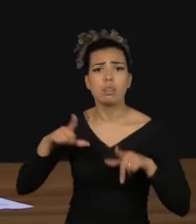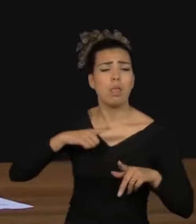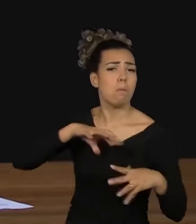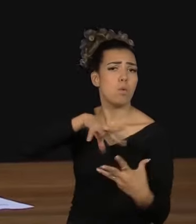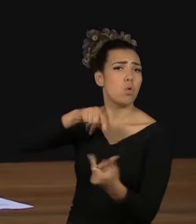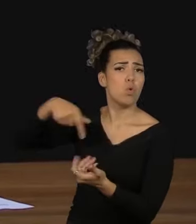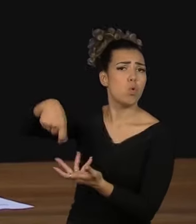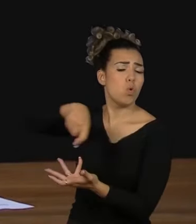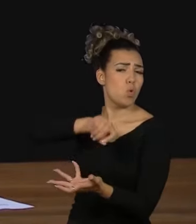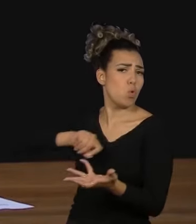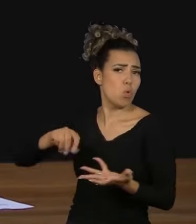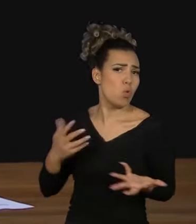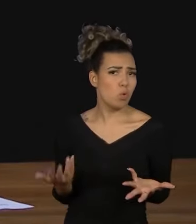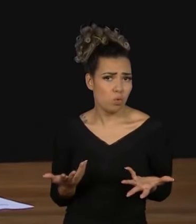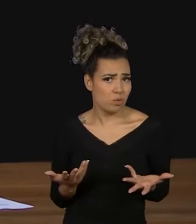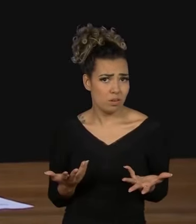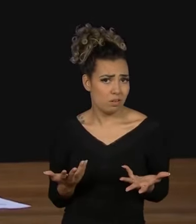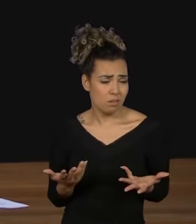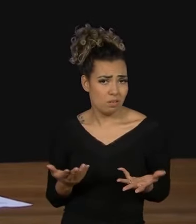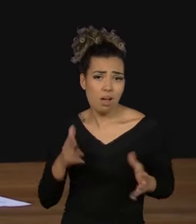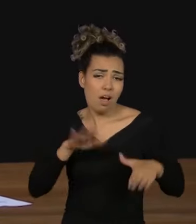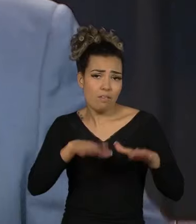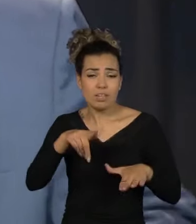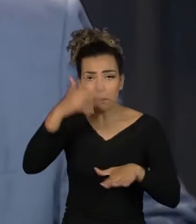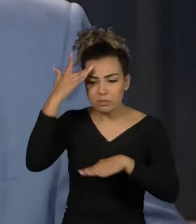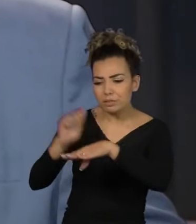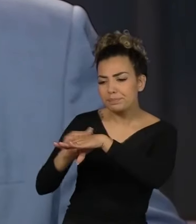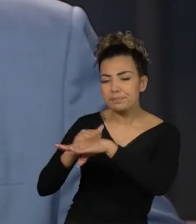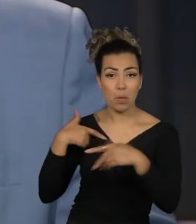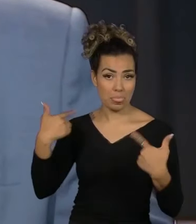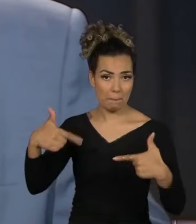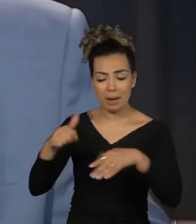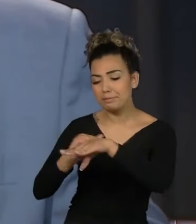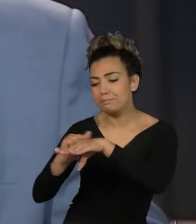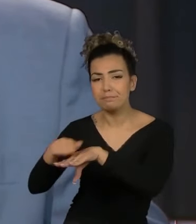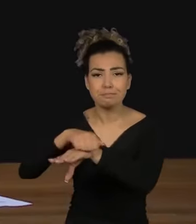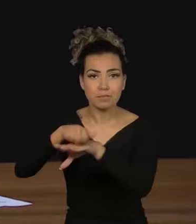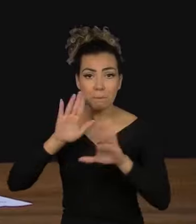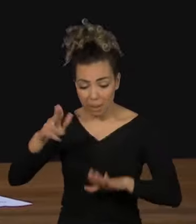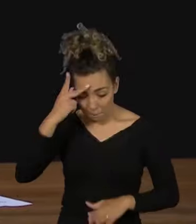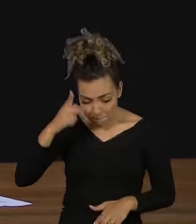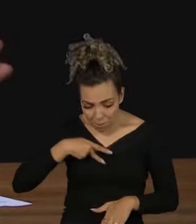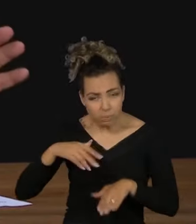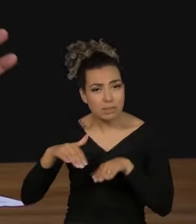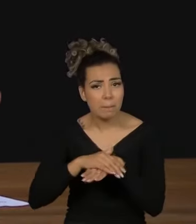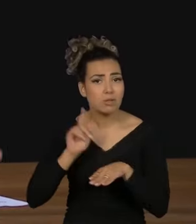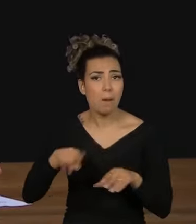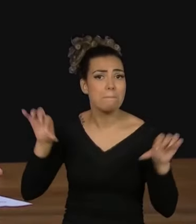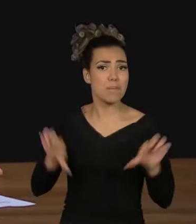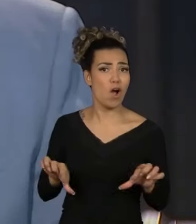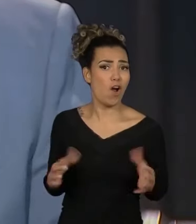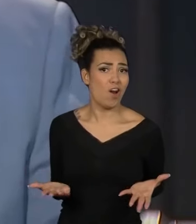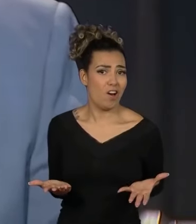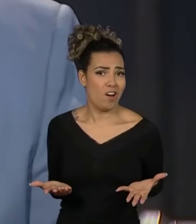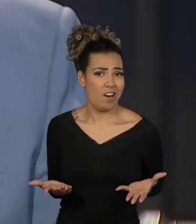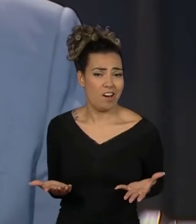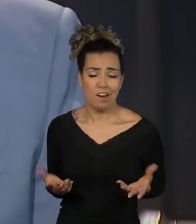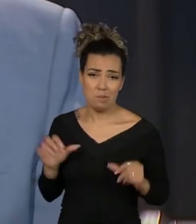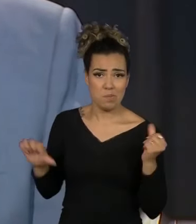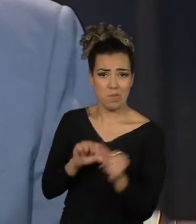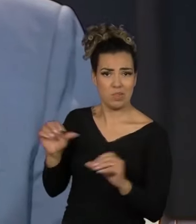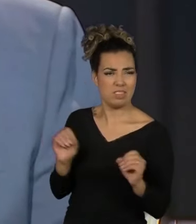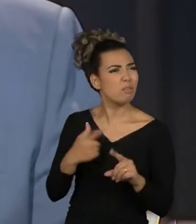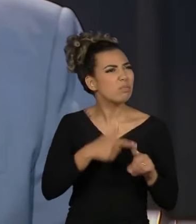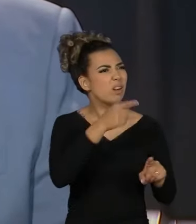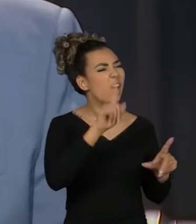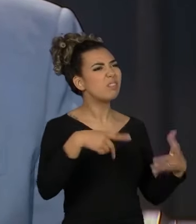os sapateiros que tem o pior sapado não muda é por que isso hein é uma hora que você relaxa não porque você faz você tem